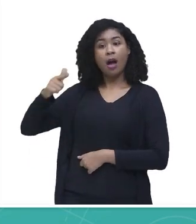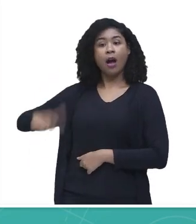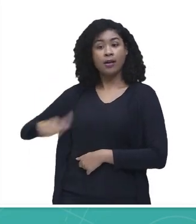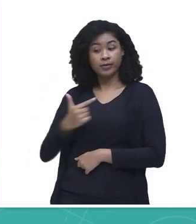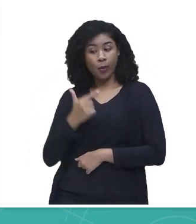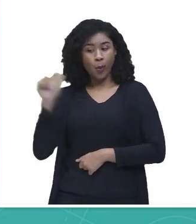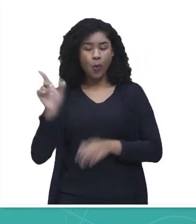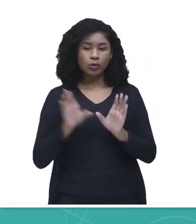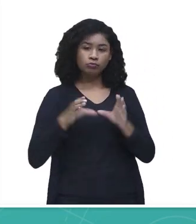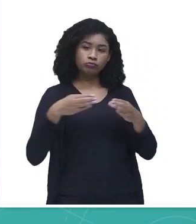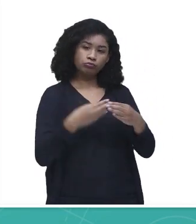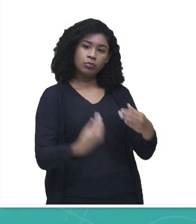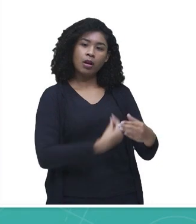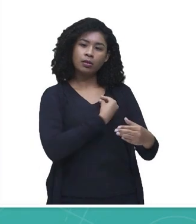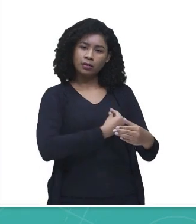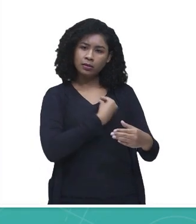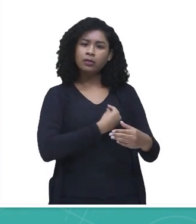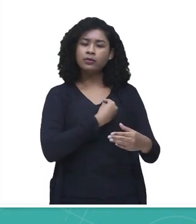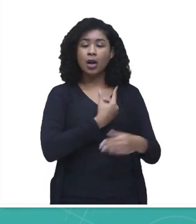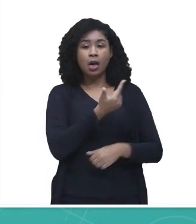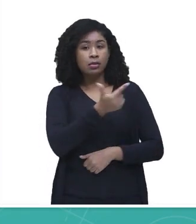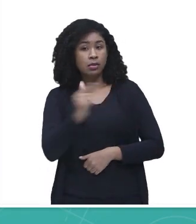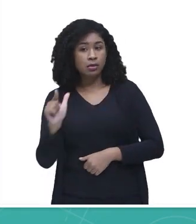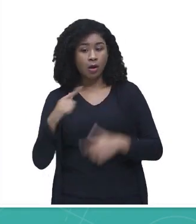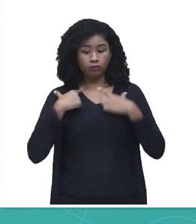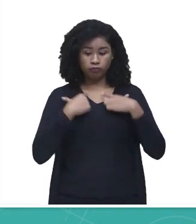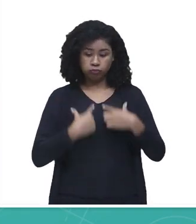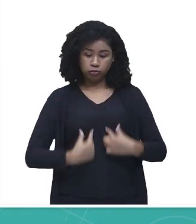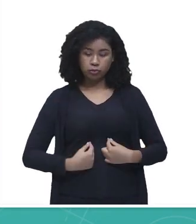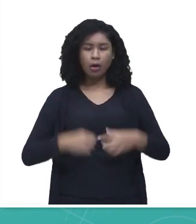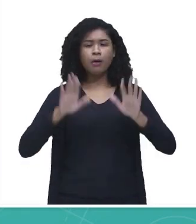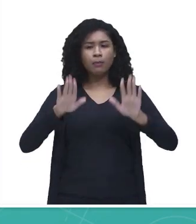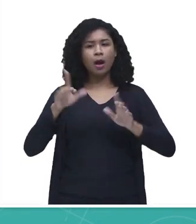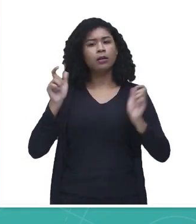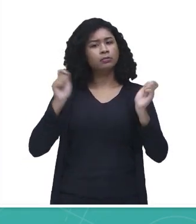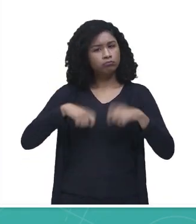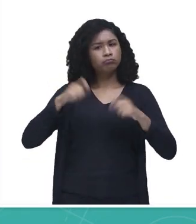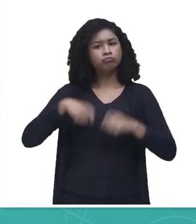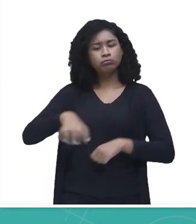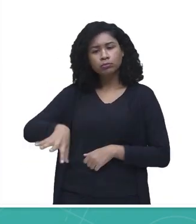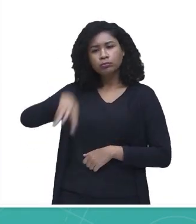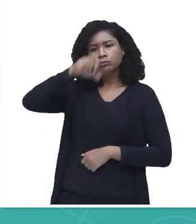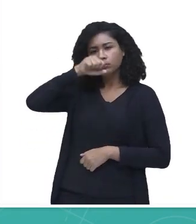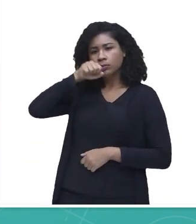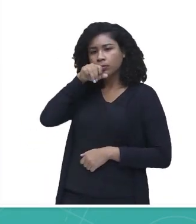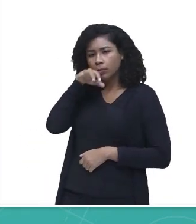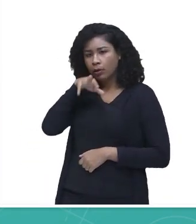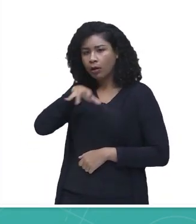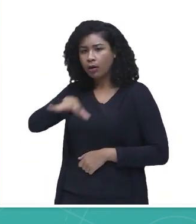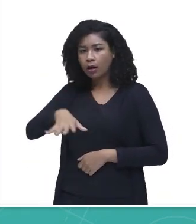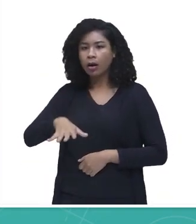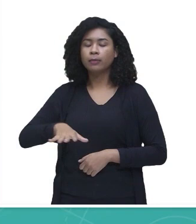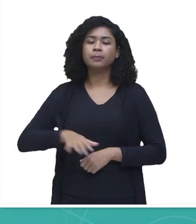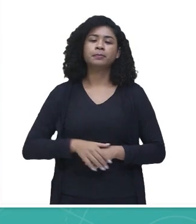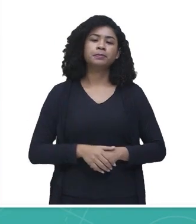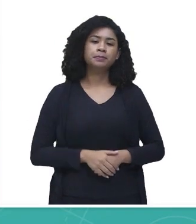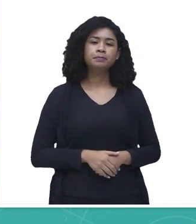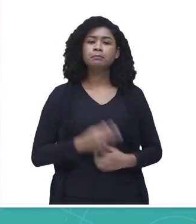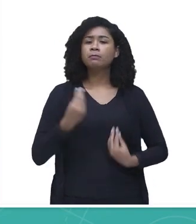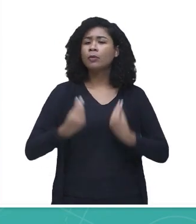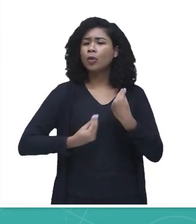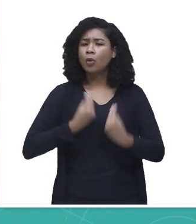assim como os pulmões, mas eles realizam a respiração de uma outra forma, tá bom? Então, vamos observar aqui,